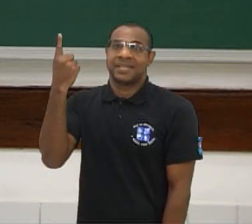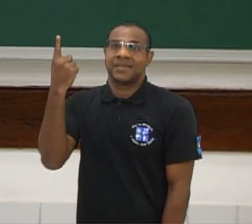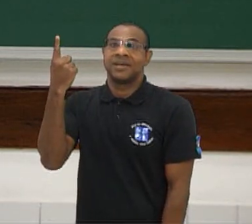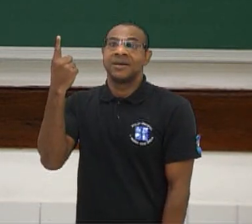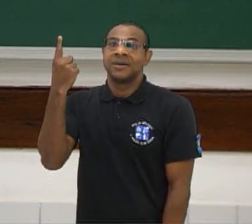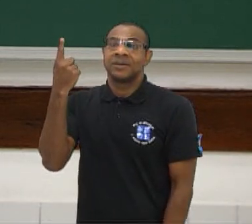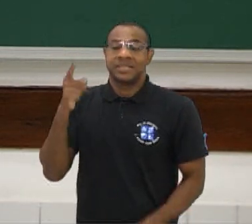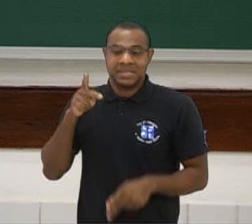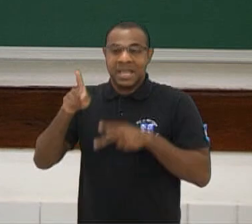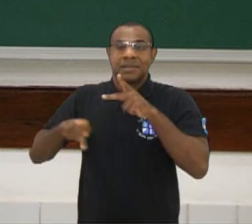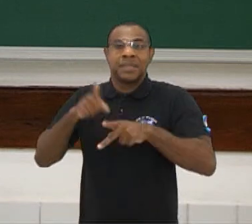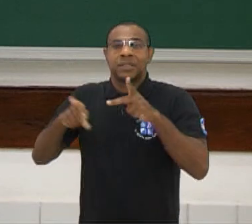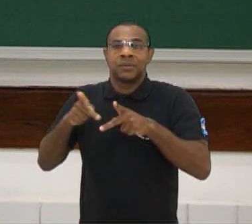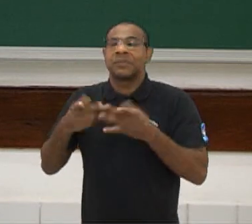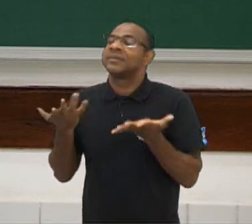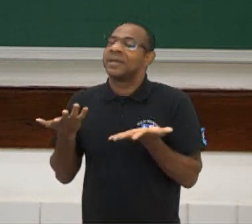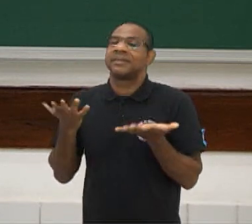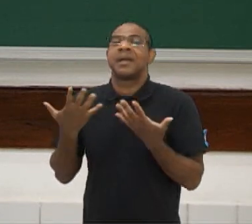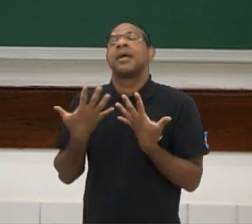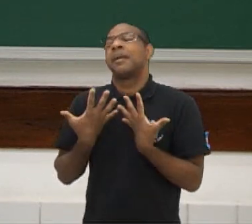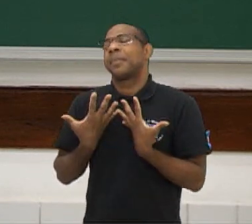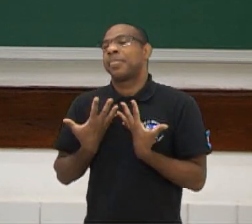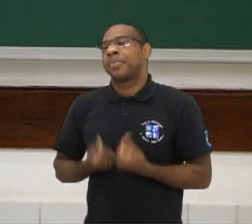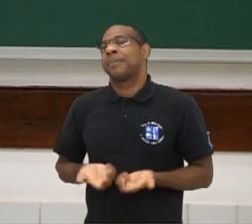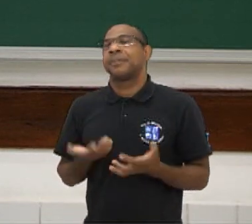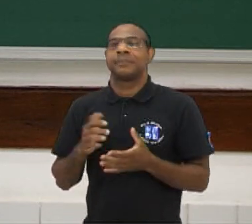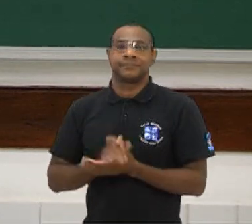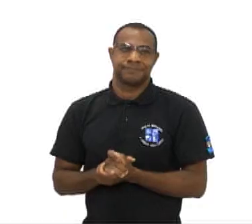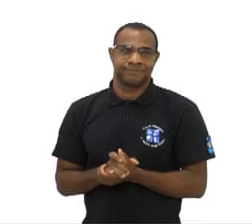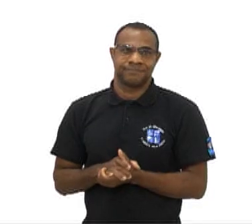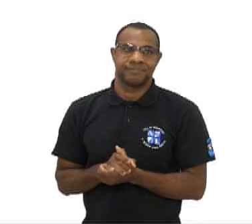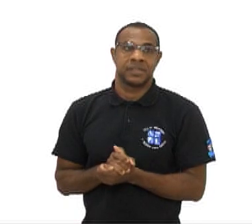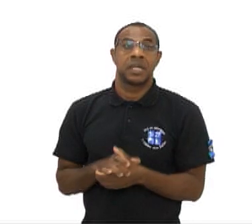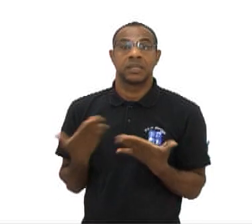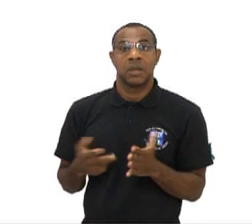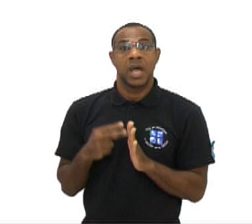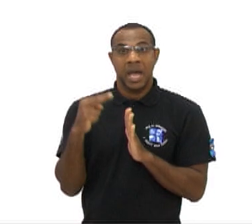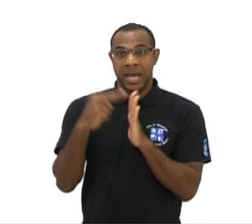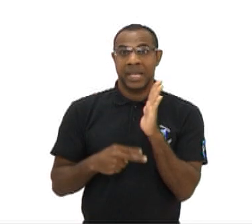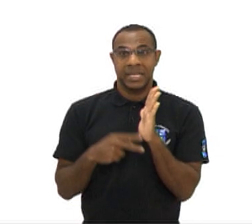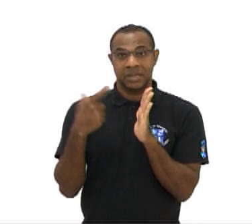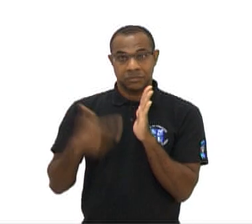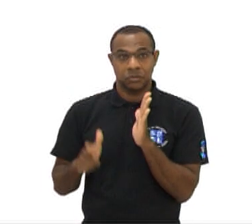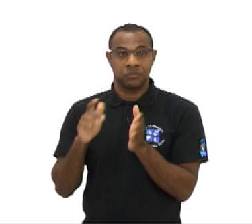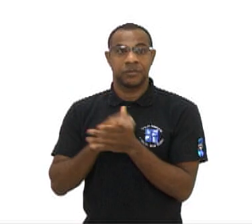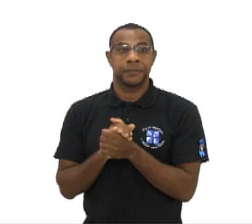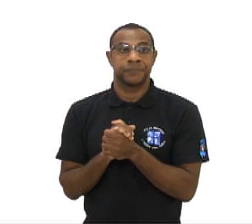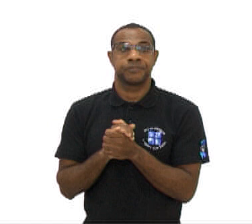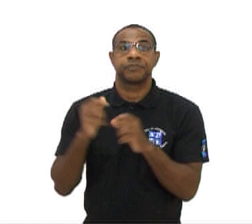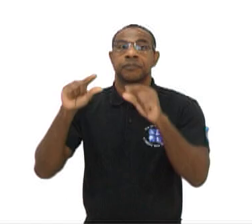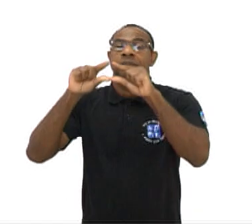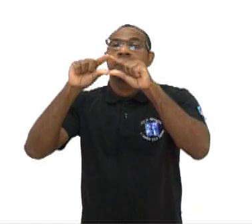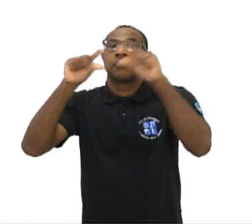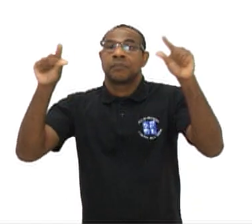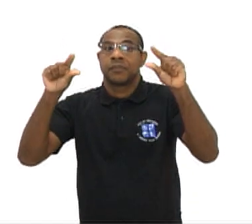estarem desgastadas. Nós vamos reler e nós vamos prestar atenção na